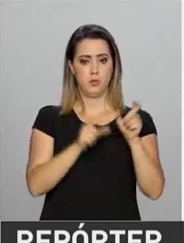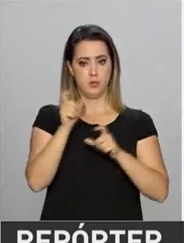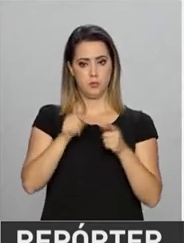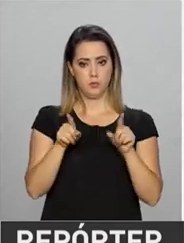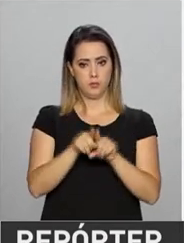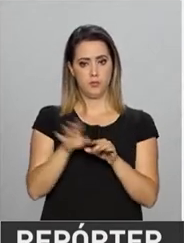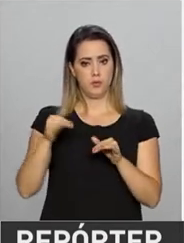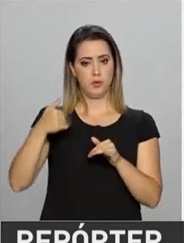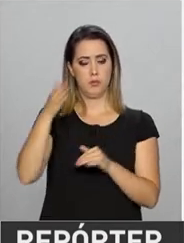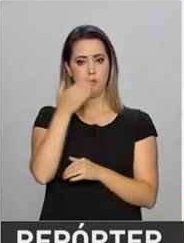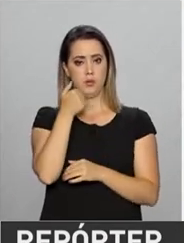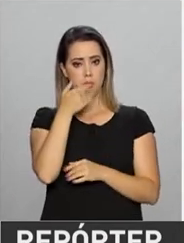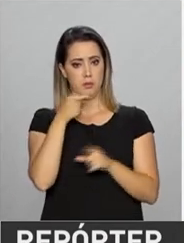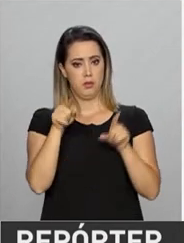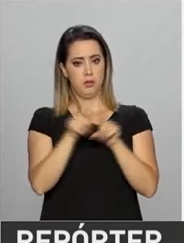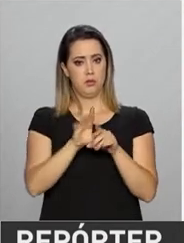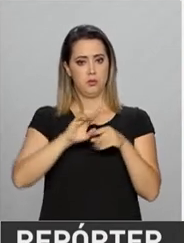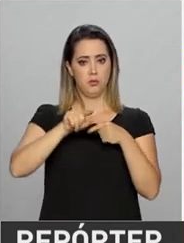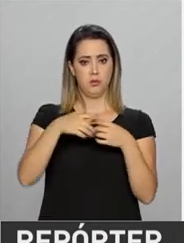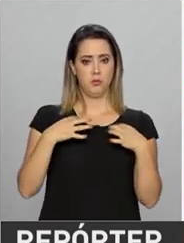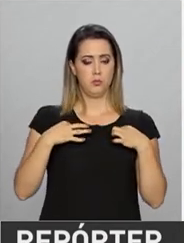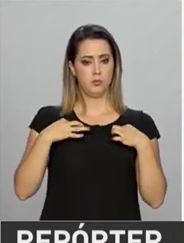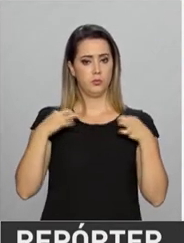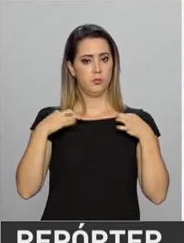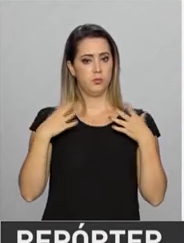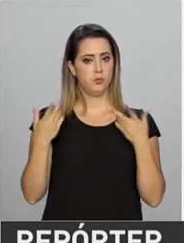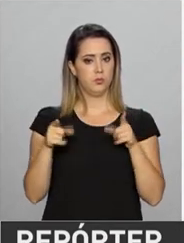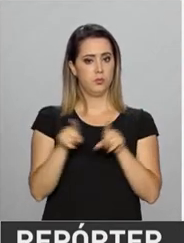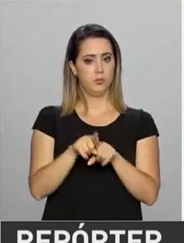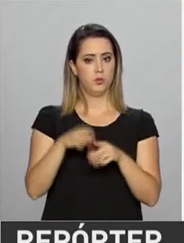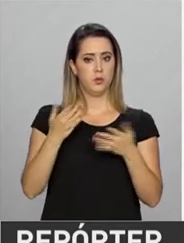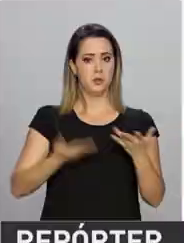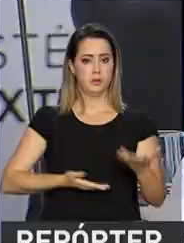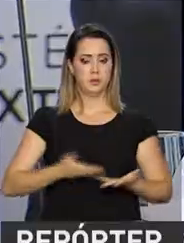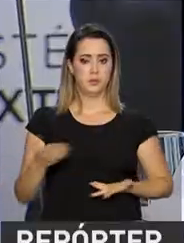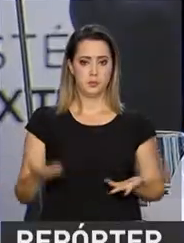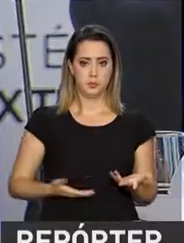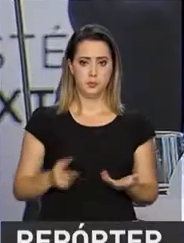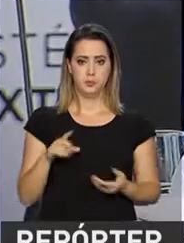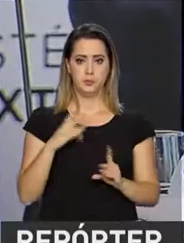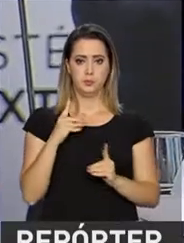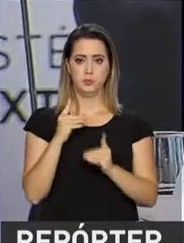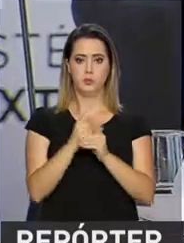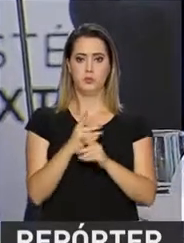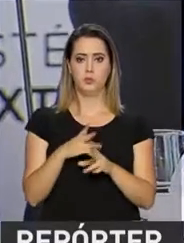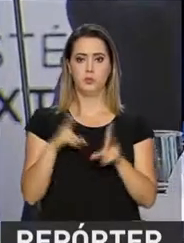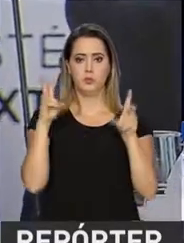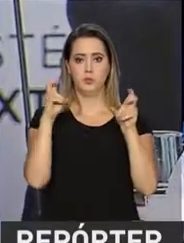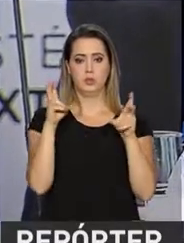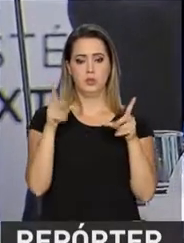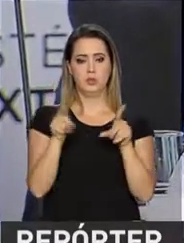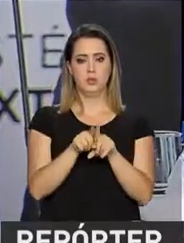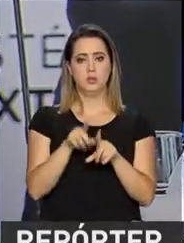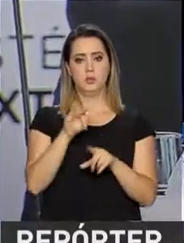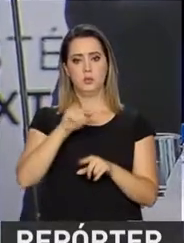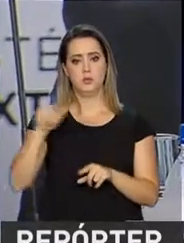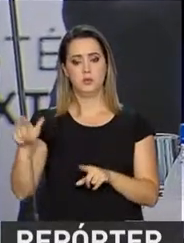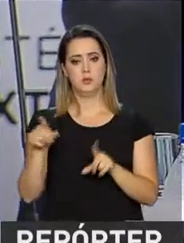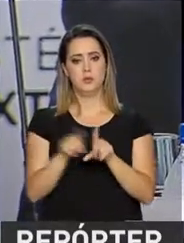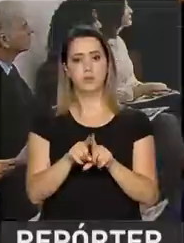do setor de alimentos, seguida do setor de vestuário e de serviços. O encontro vai tratar de questões